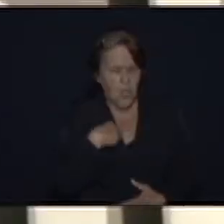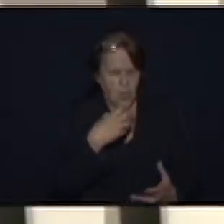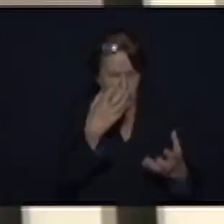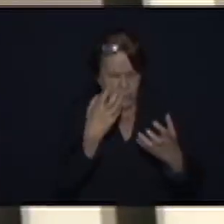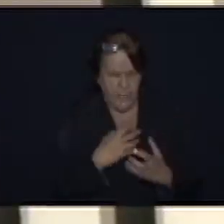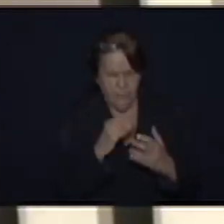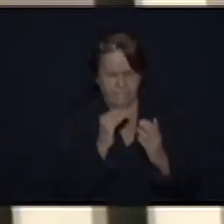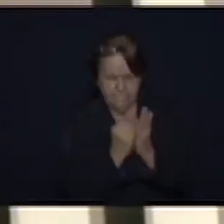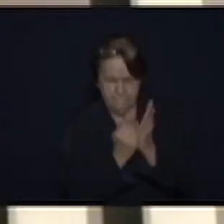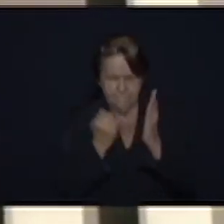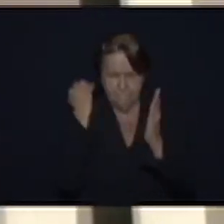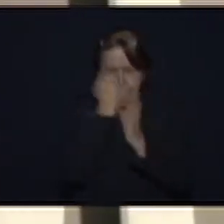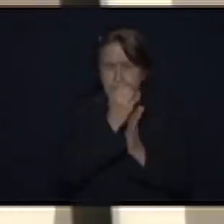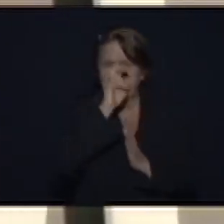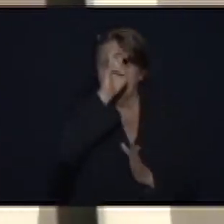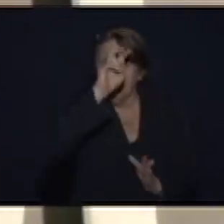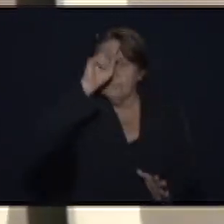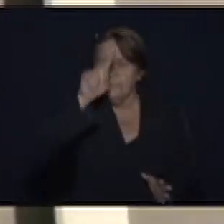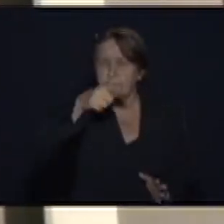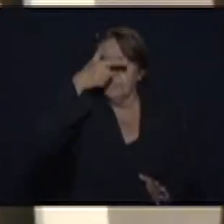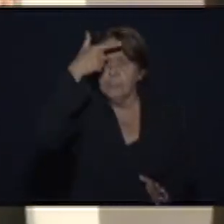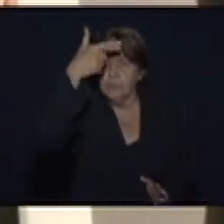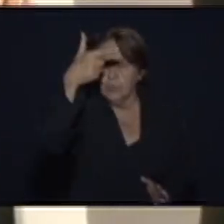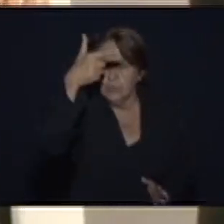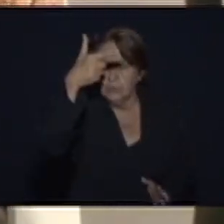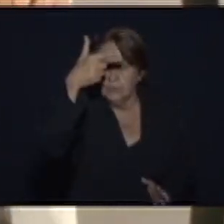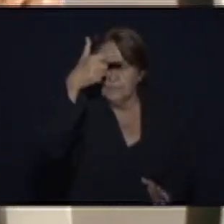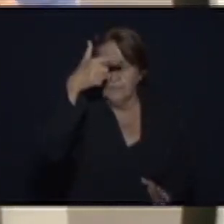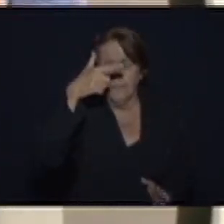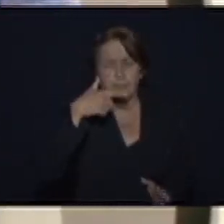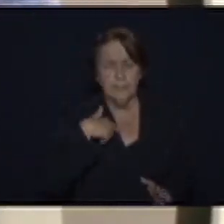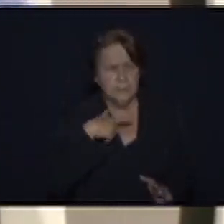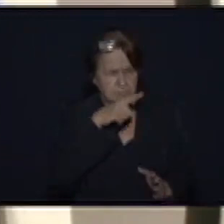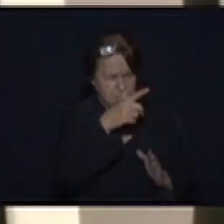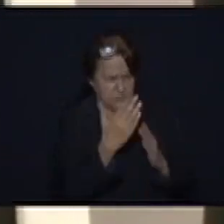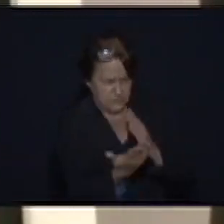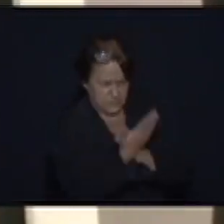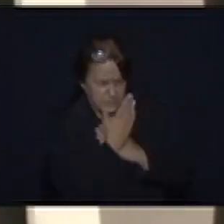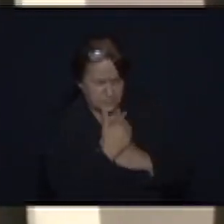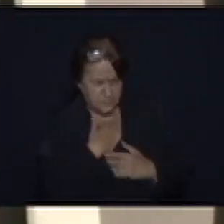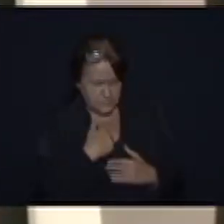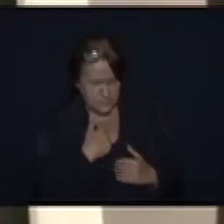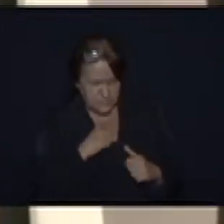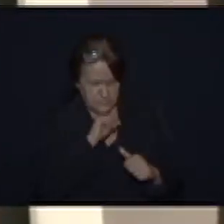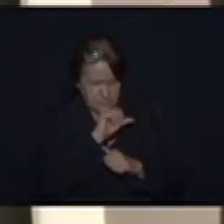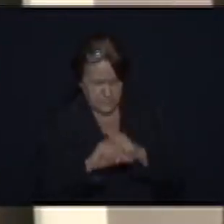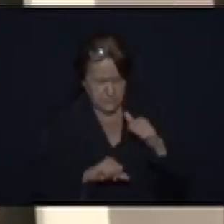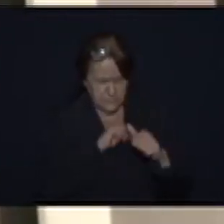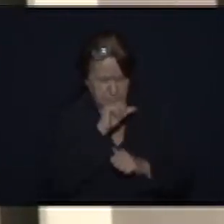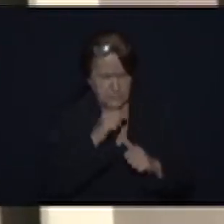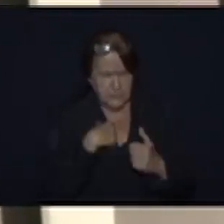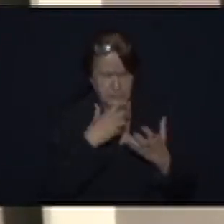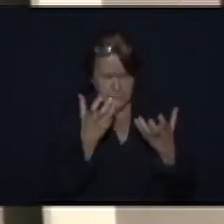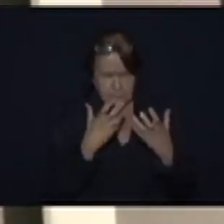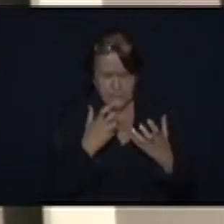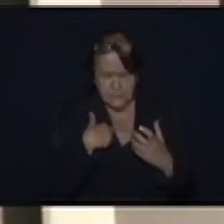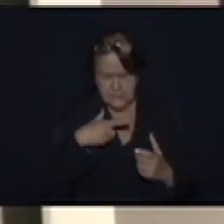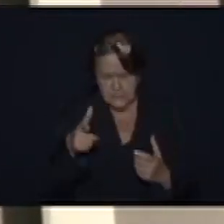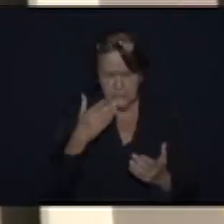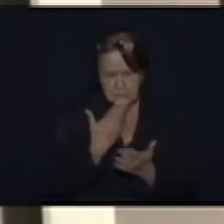5,2 até o final do meu mandato e você pode nos ajudar a fazer essa mudança transformadora